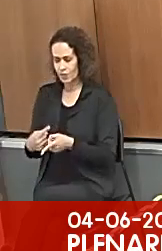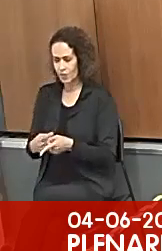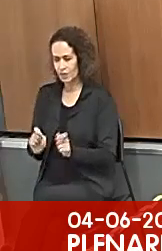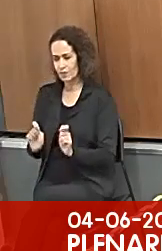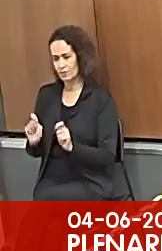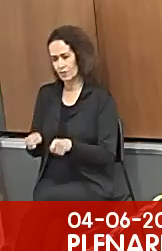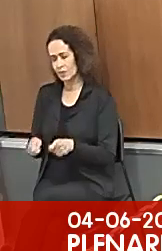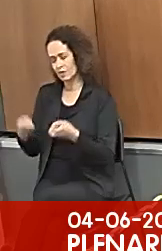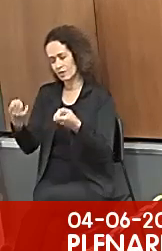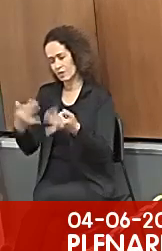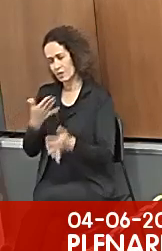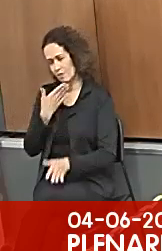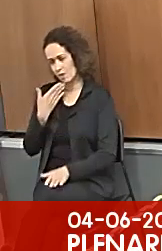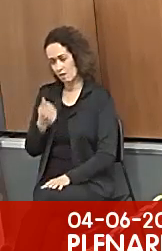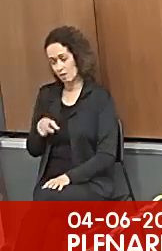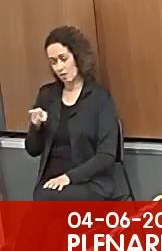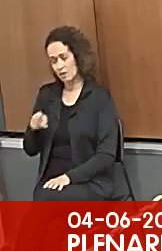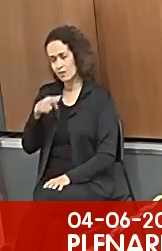da Mariazinha.